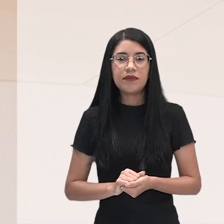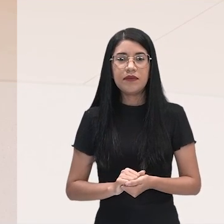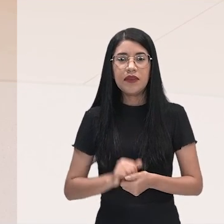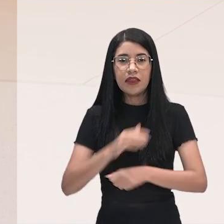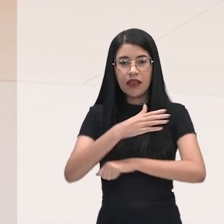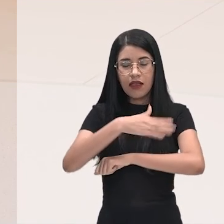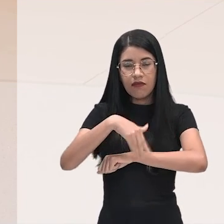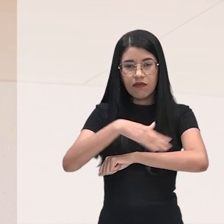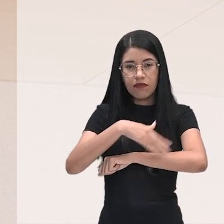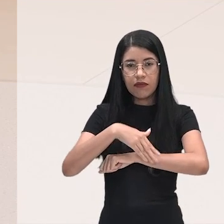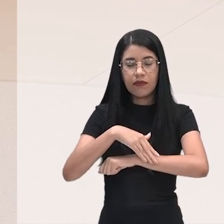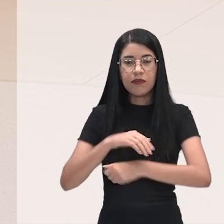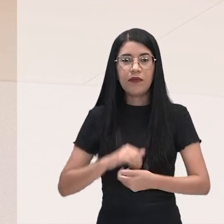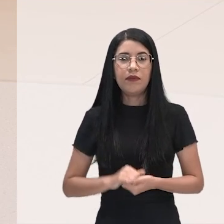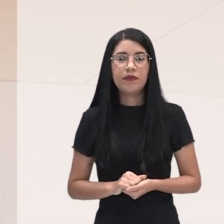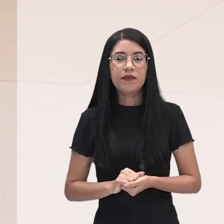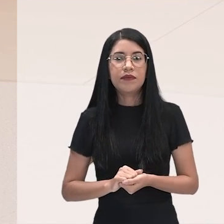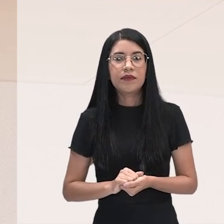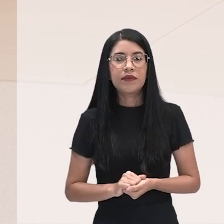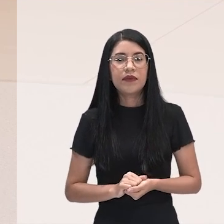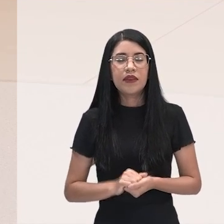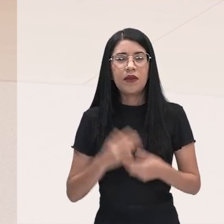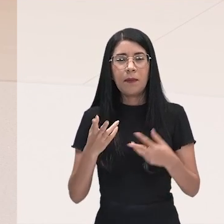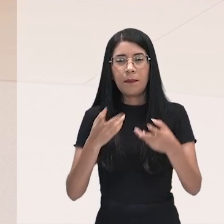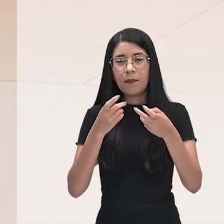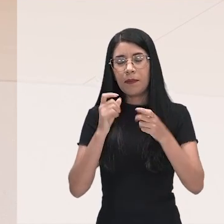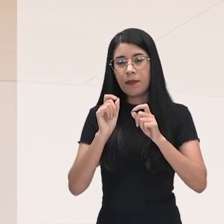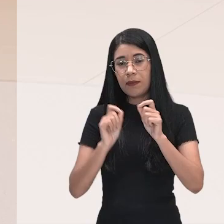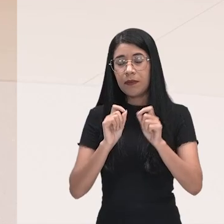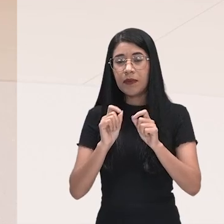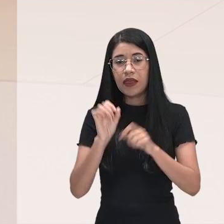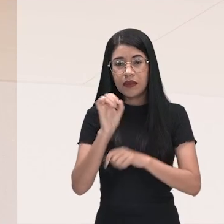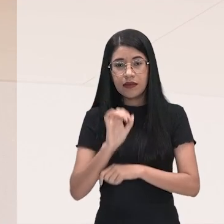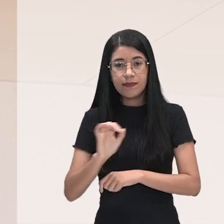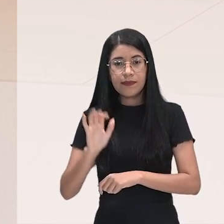totalmente modificada, transformada, certo? Com